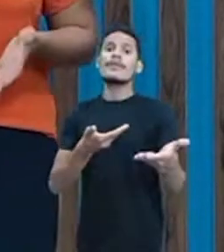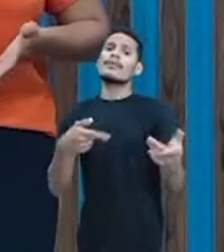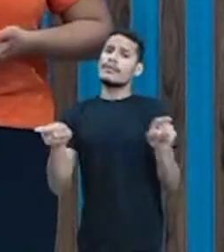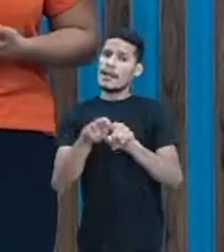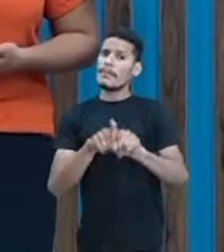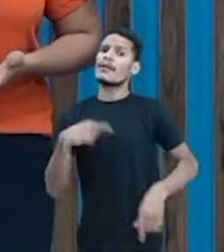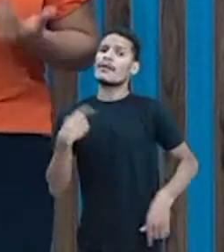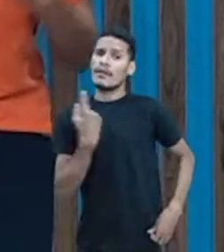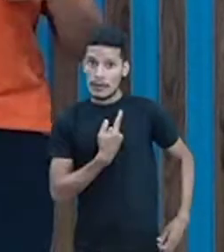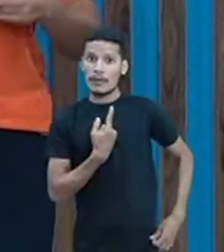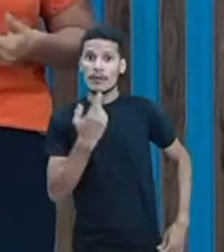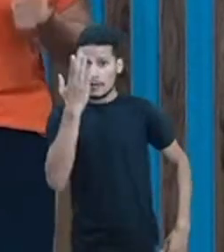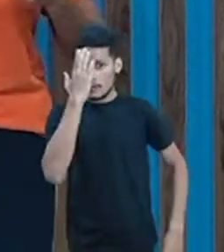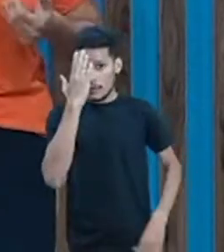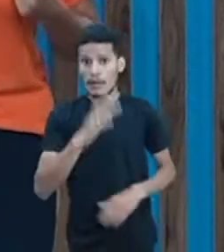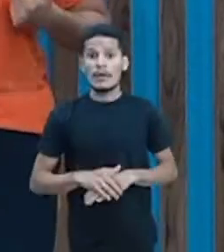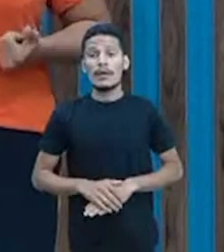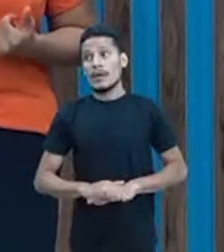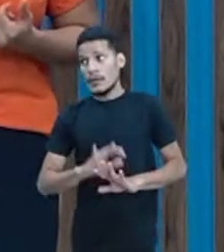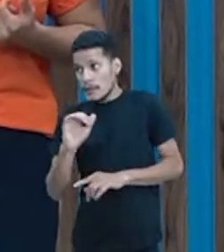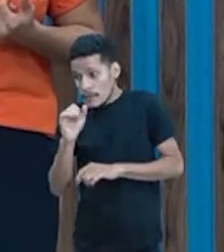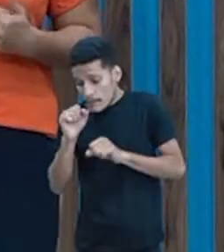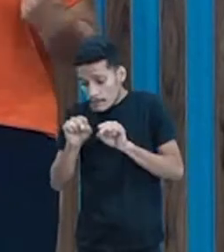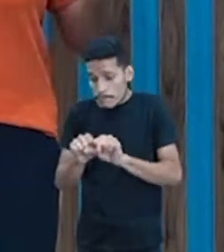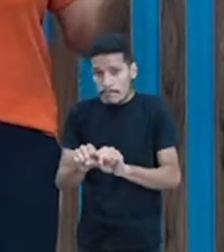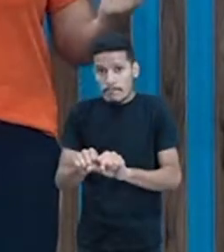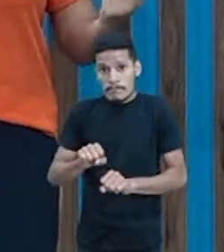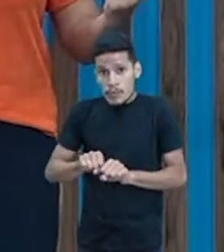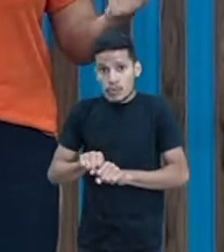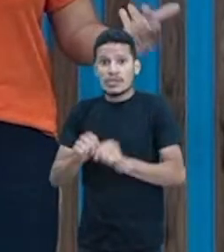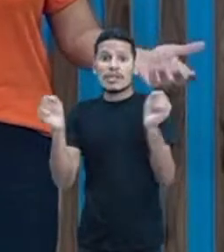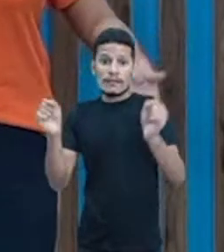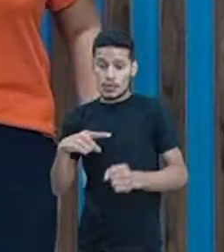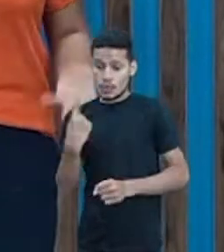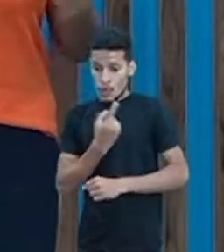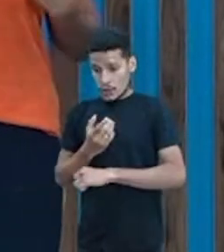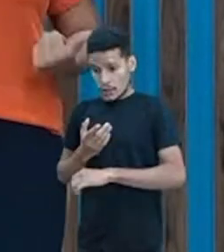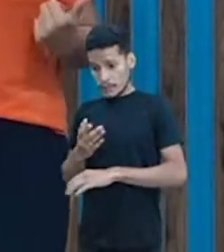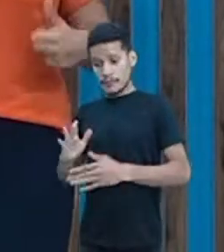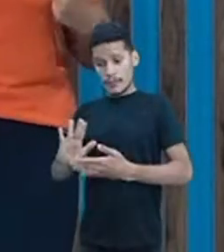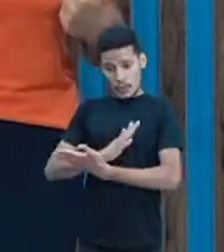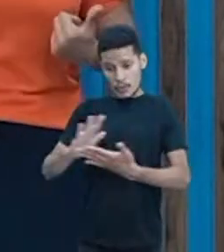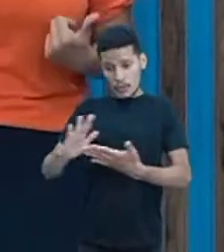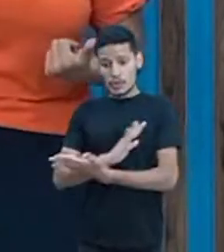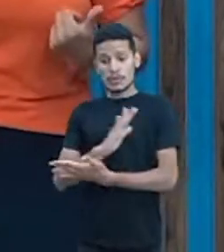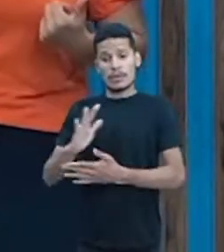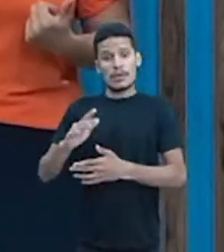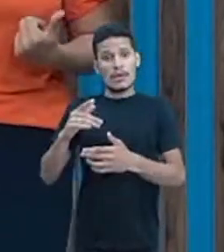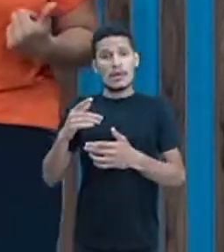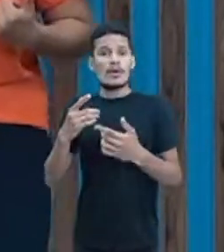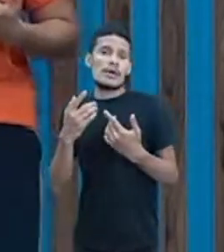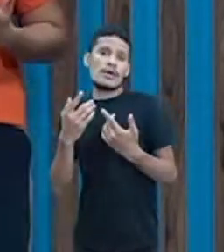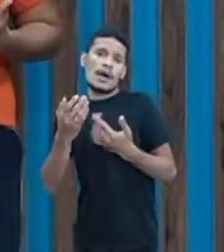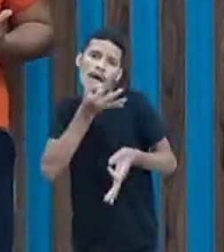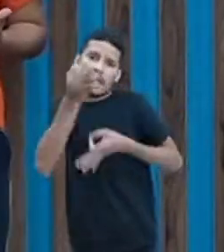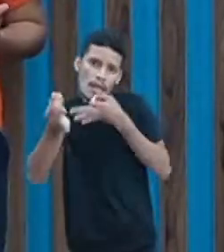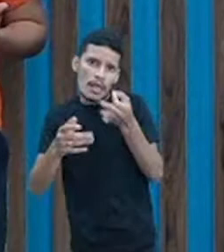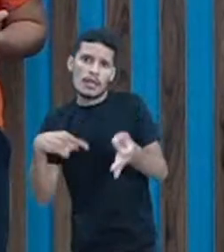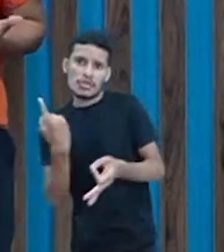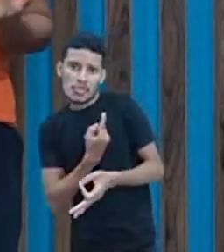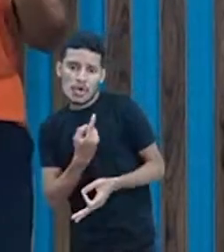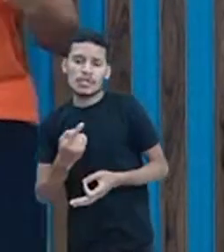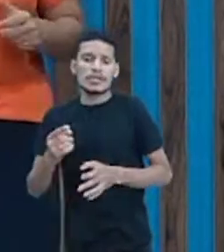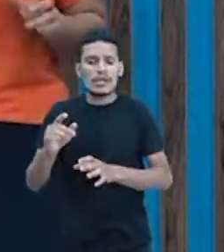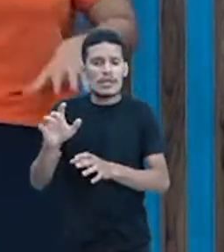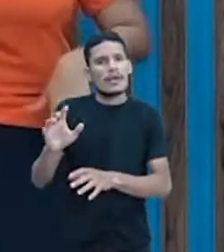impossível que nós não sejamos permeados por certos discursos. Mas, de nossa parte, a gente sempre pode fazer o quê? Mudar.